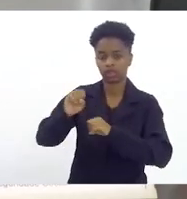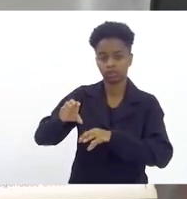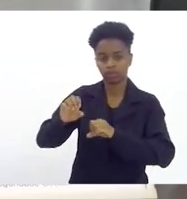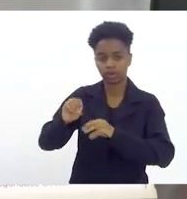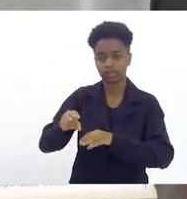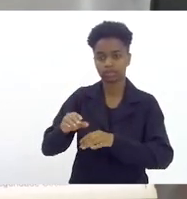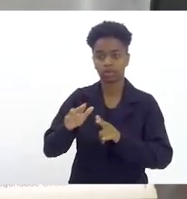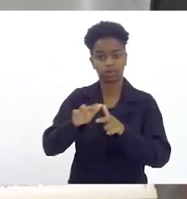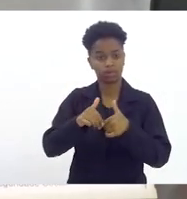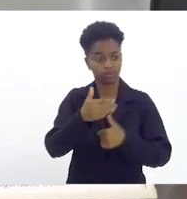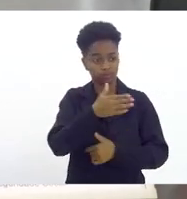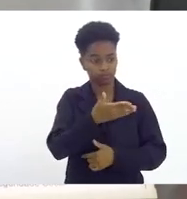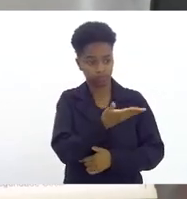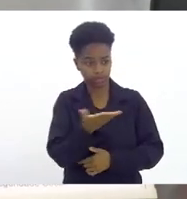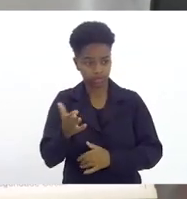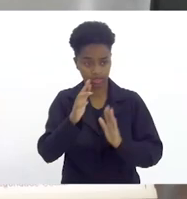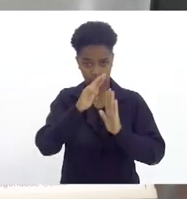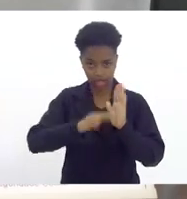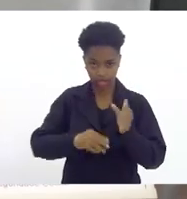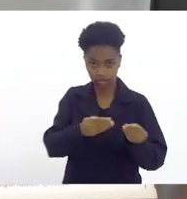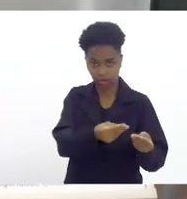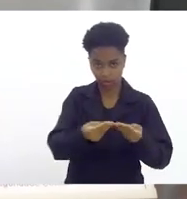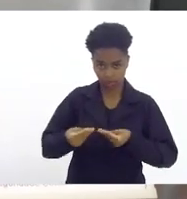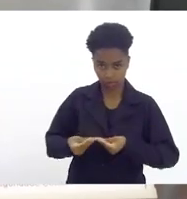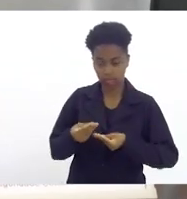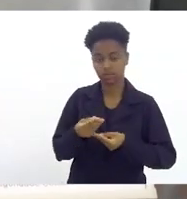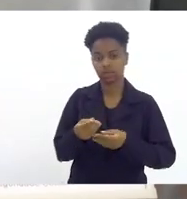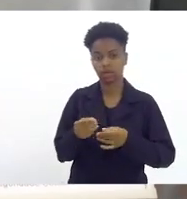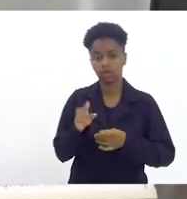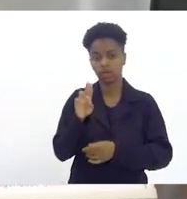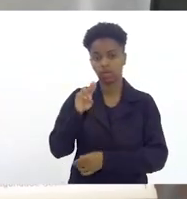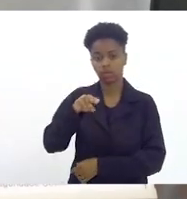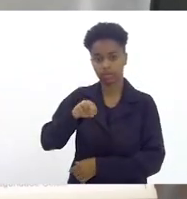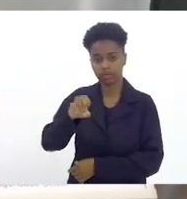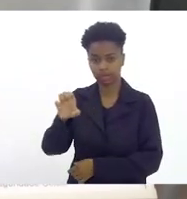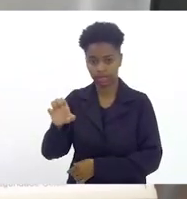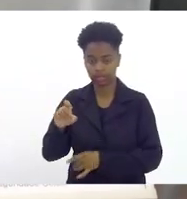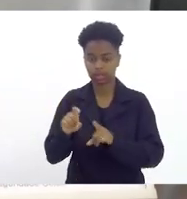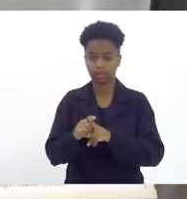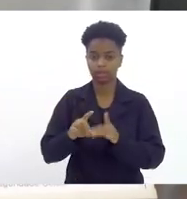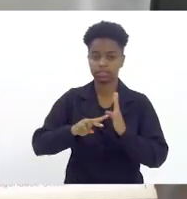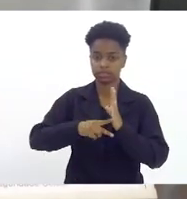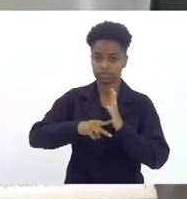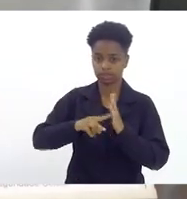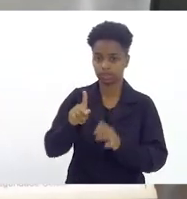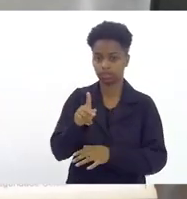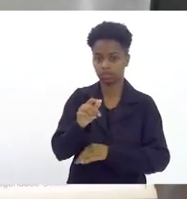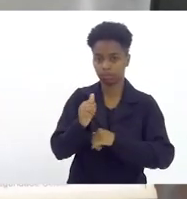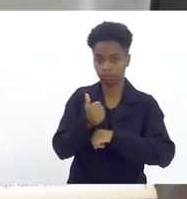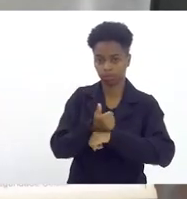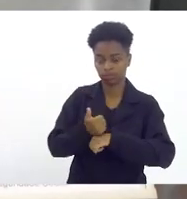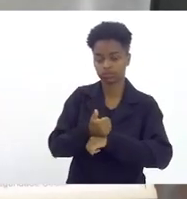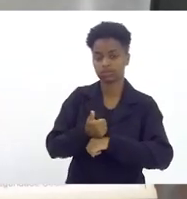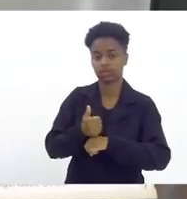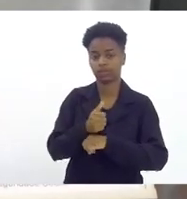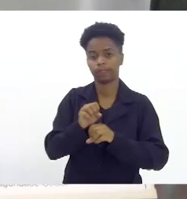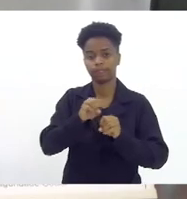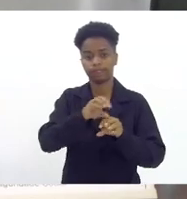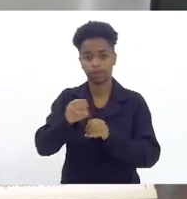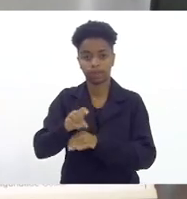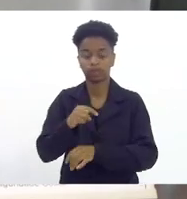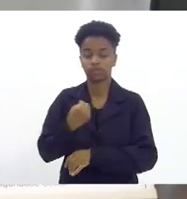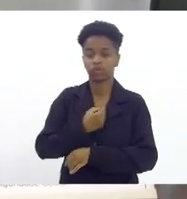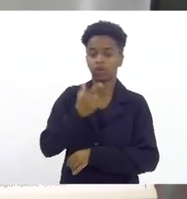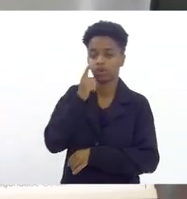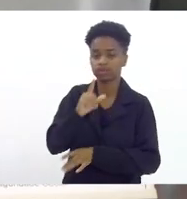diante dos relatórios que vão ser apresentados pela união Estadual dos Estudantes e pelo Sindicatos dos profissionais de educação para que a gente